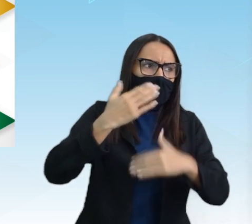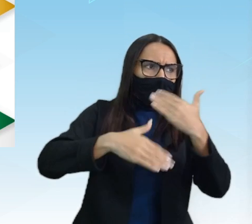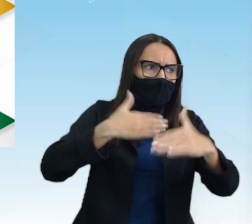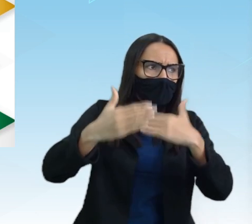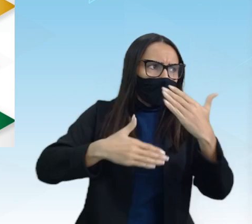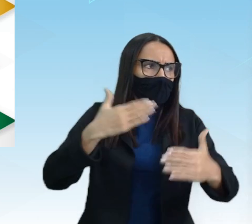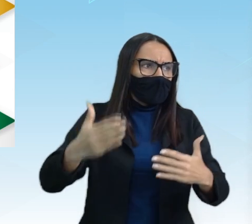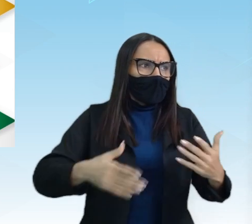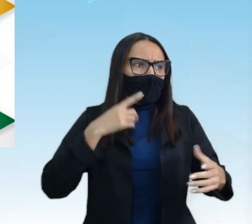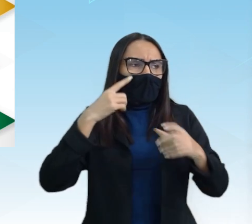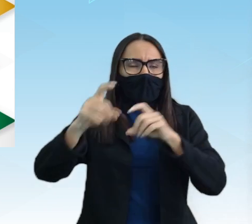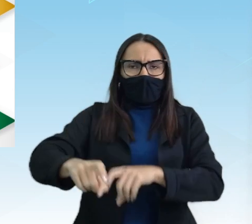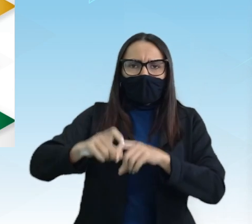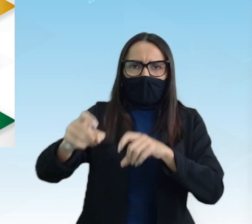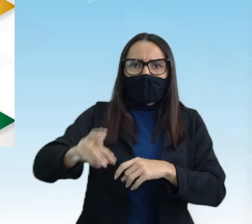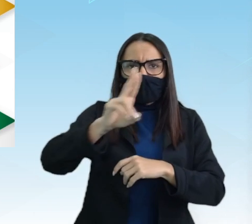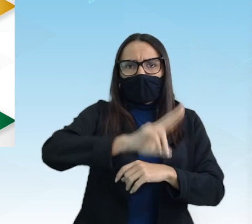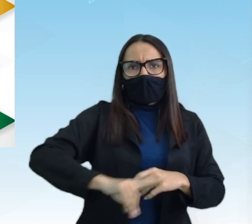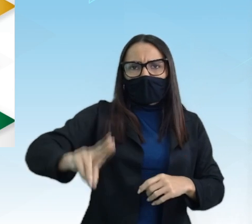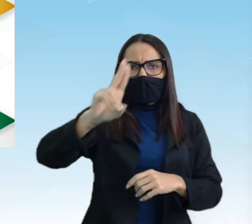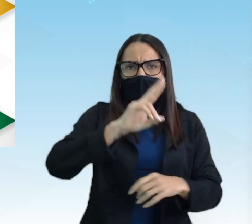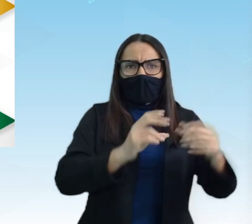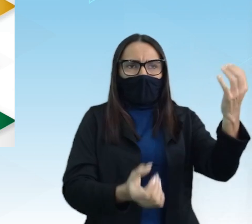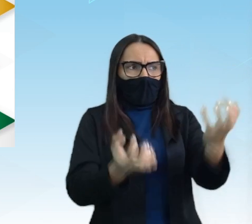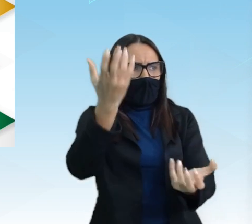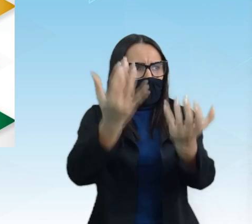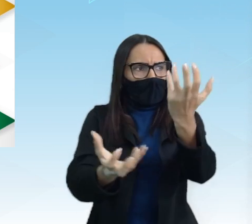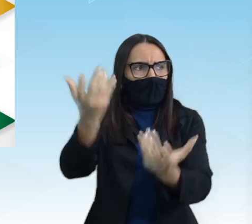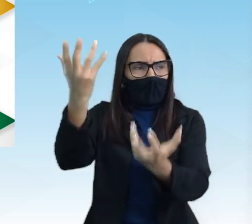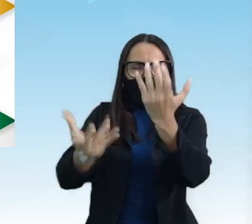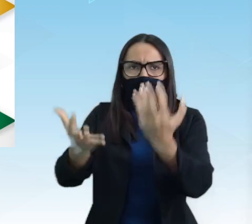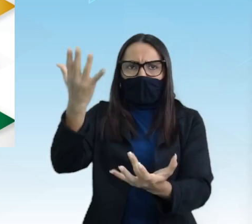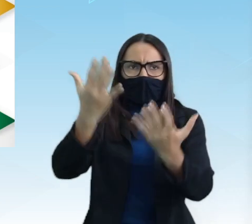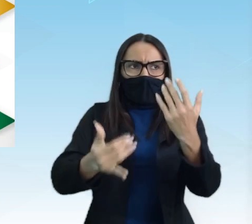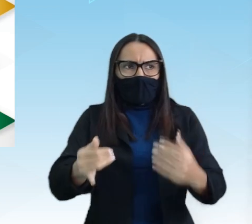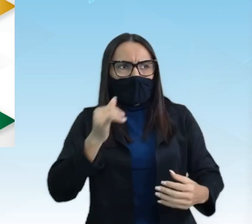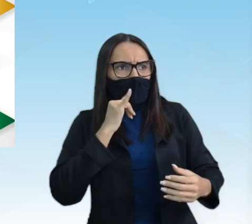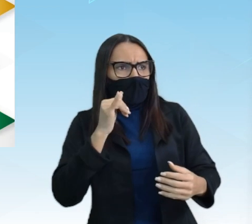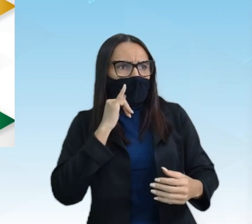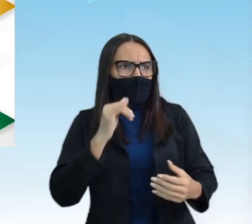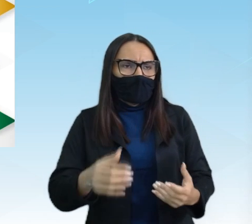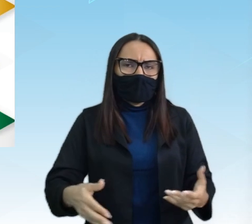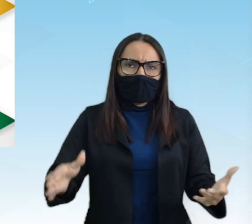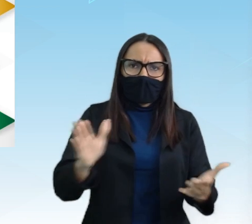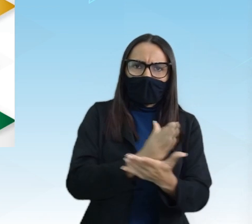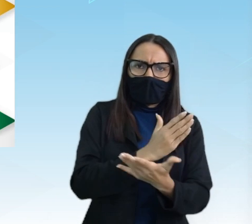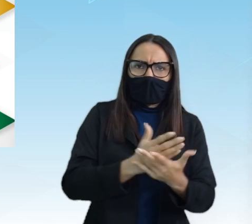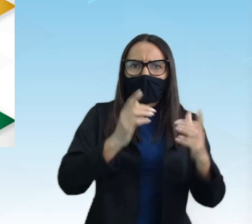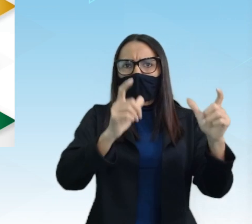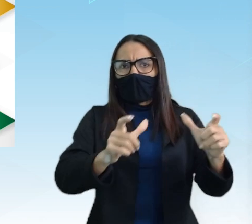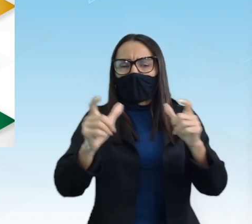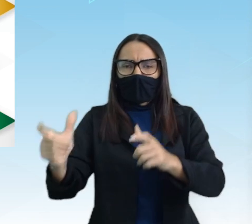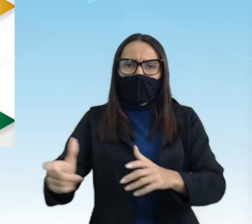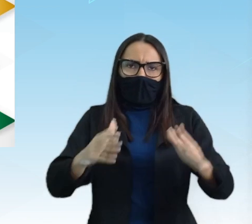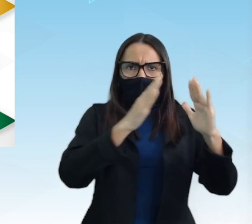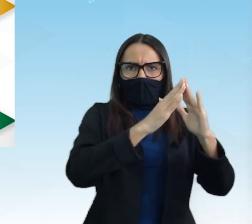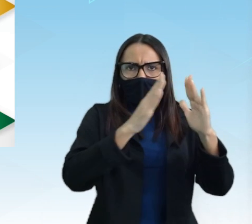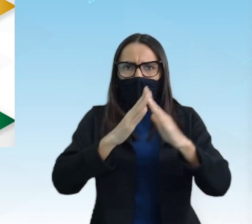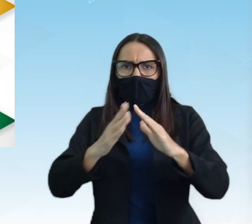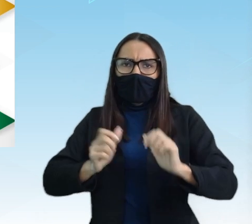por agricultores que utilizam a queimada, por exemplo. Será que perto de alguns lugares aí de onde vocês moram, de vez em quando